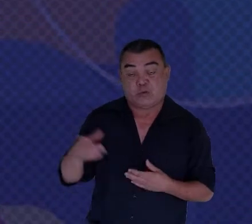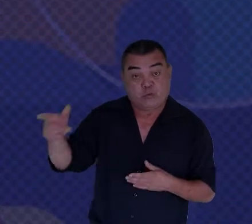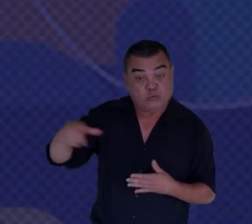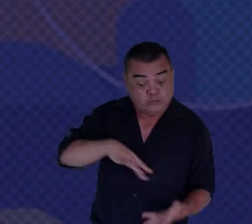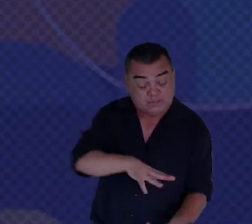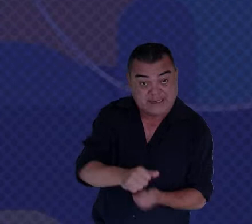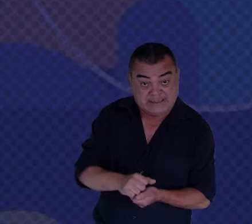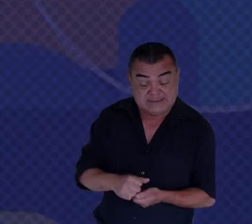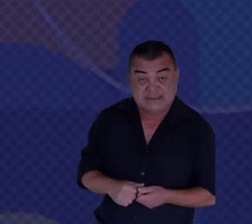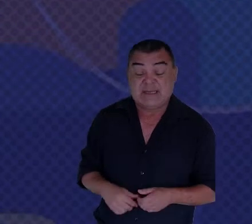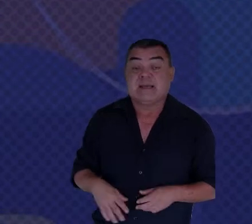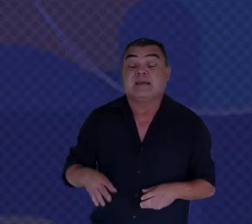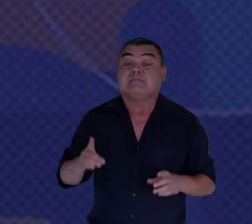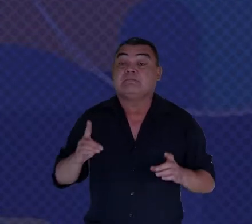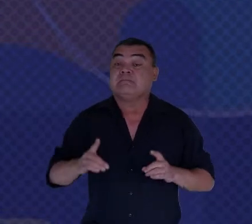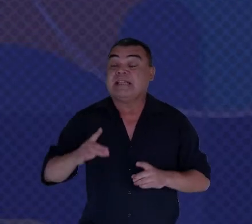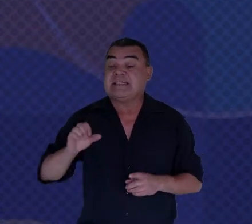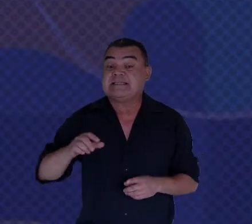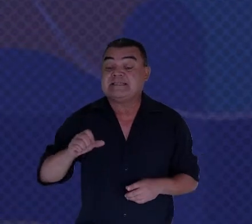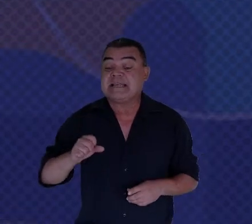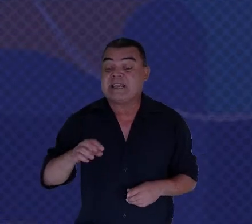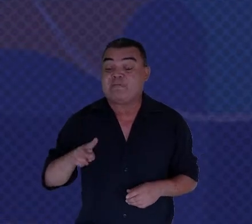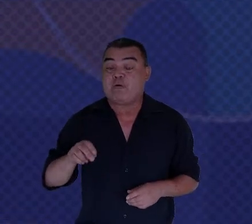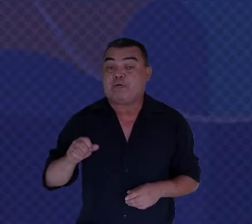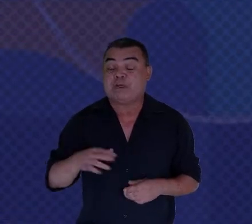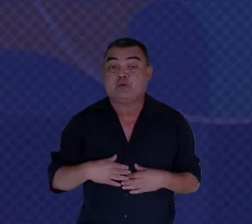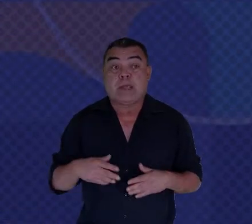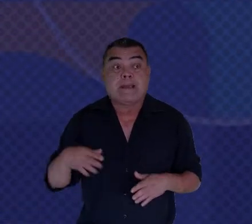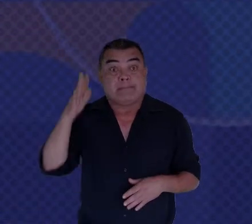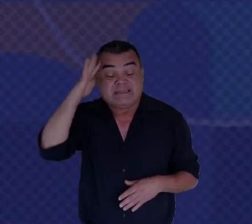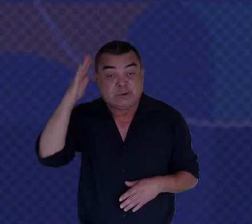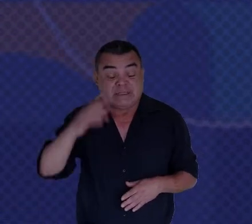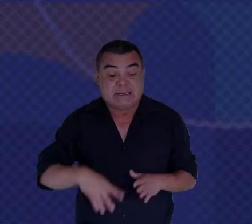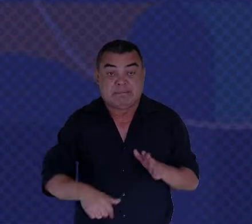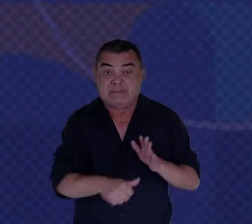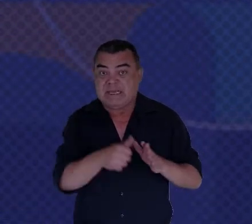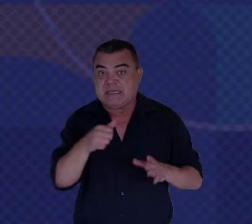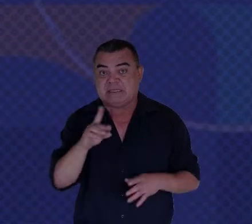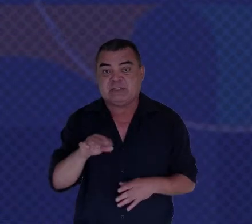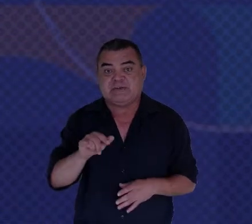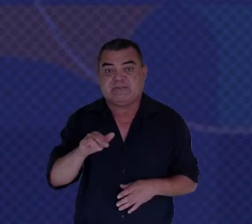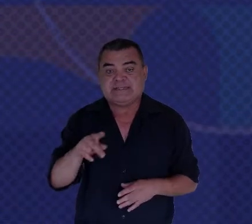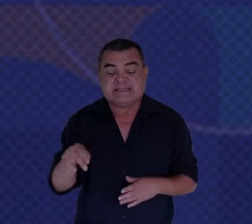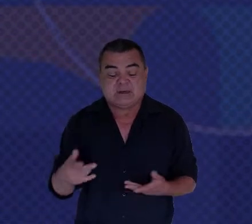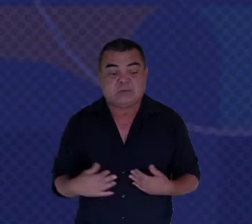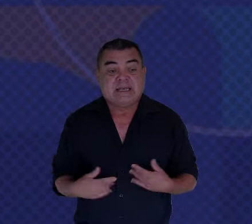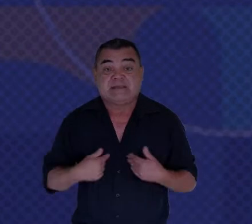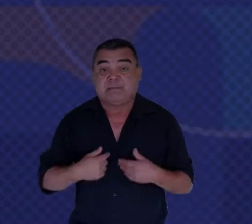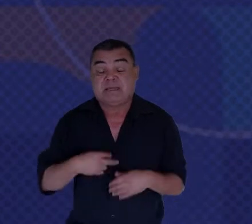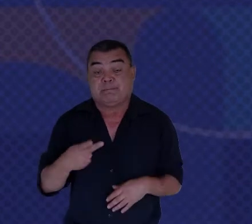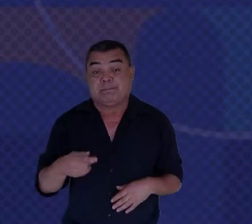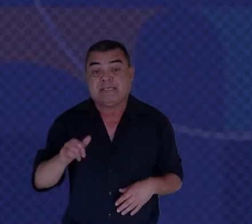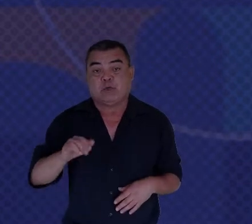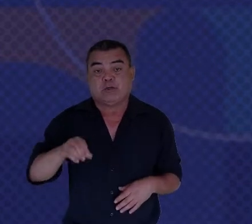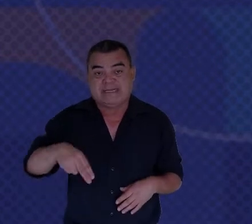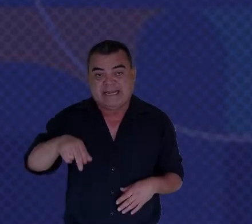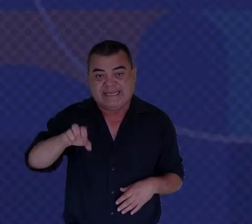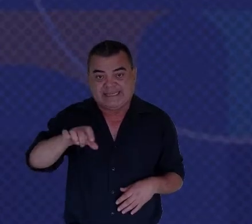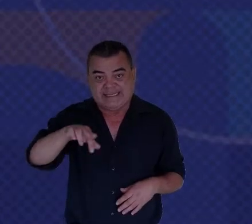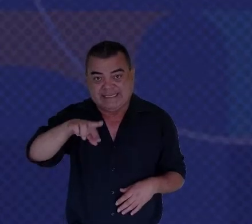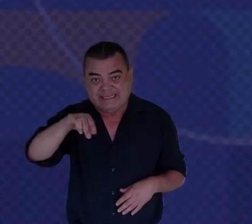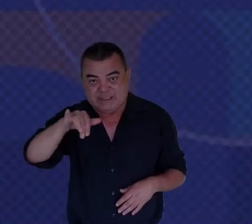com os países envolvidos o Brasil tá na primeira divisão da sustentabilidade e pelo seu pioneirismo é pioneirismo em